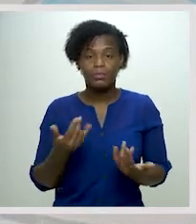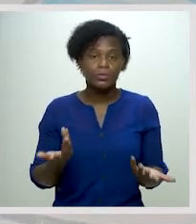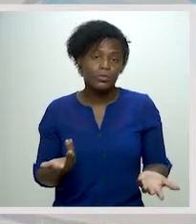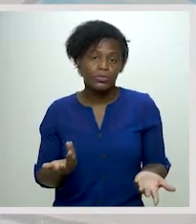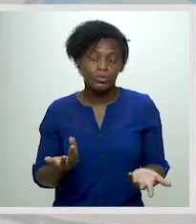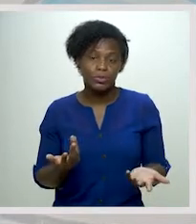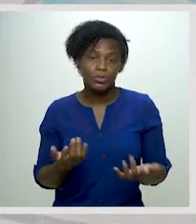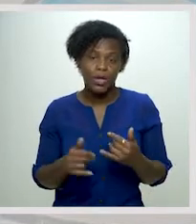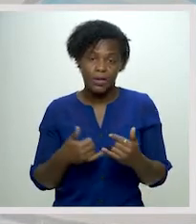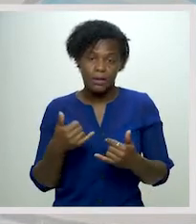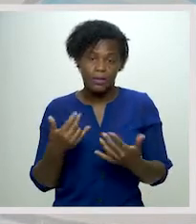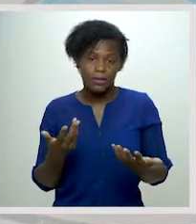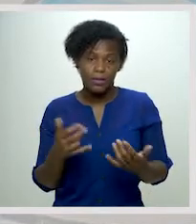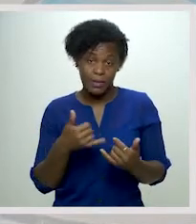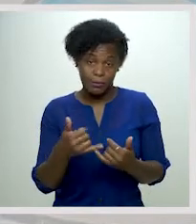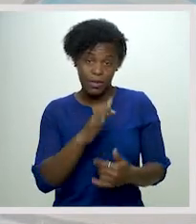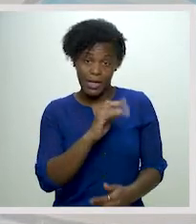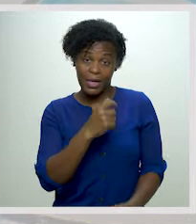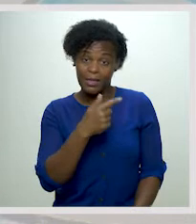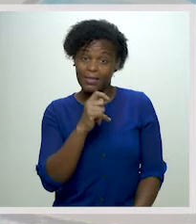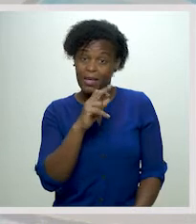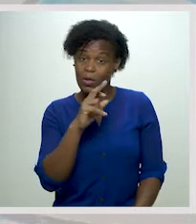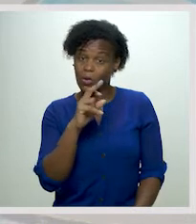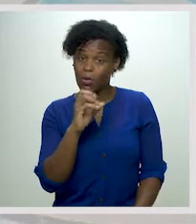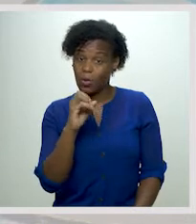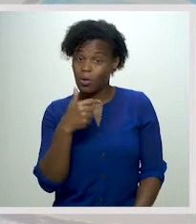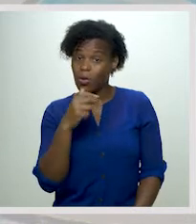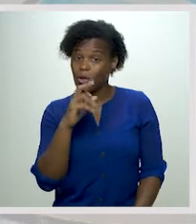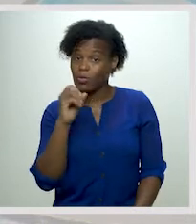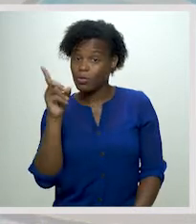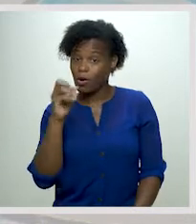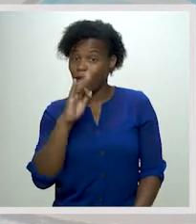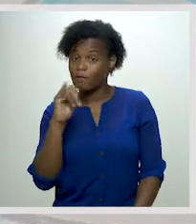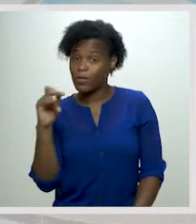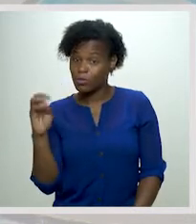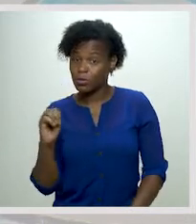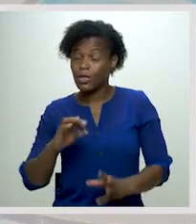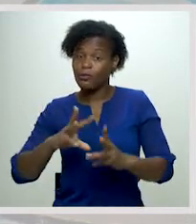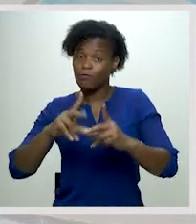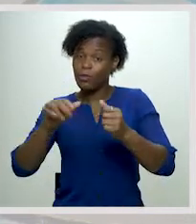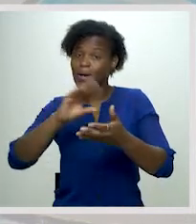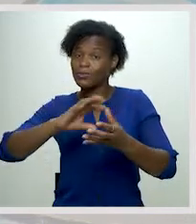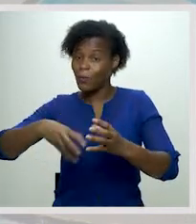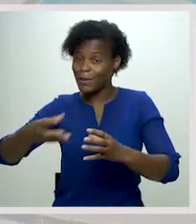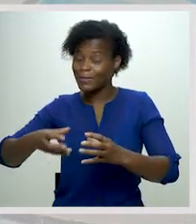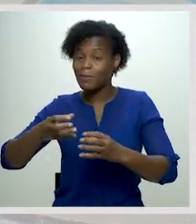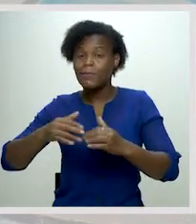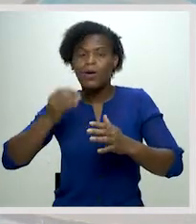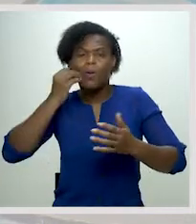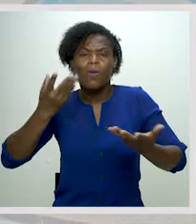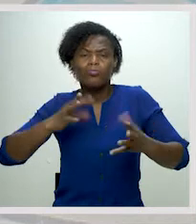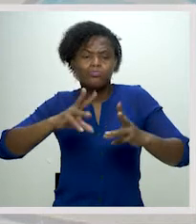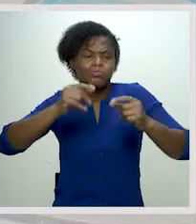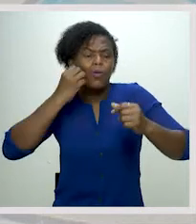Depois, o que é que aconteceu com esses heterotróficos anaeróbios? Evoluíram para os mais complexos, mas